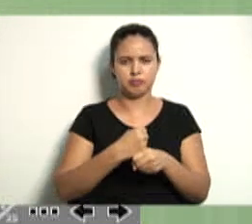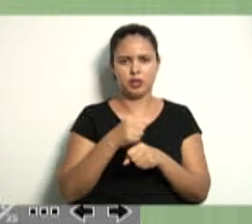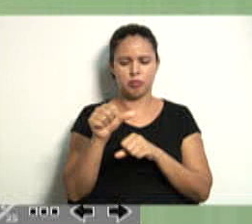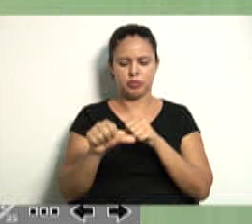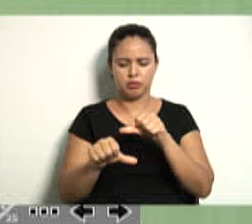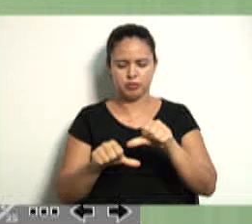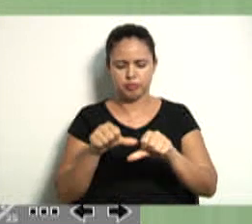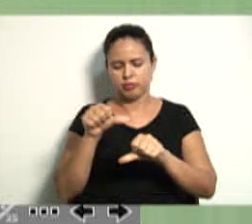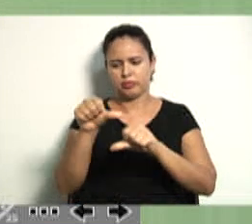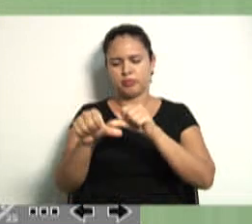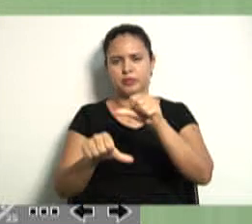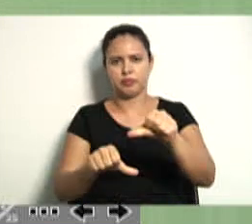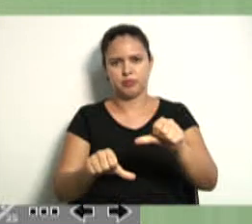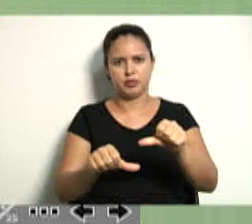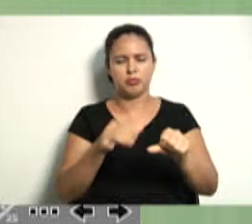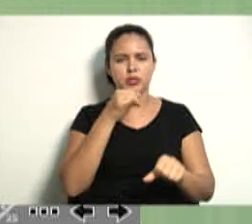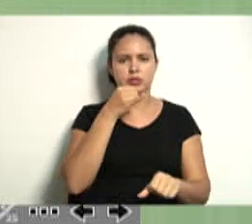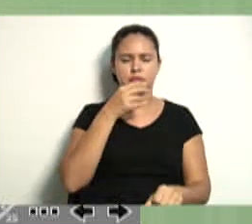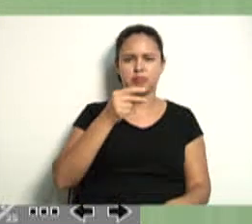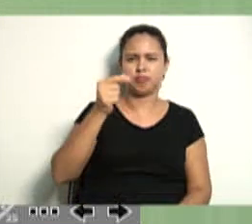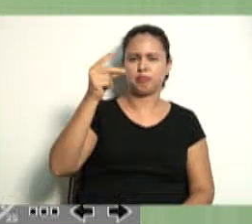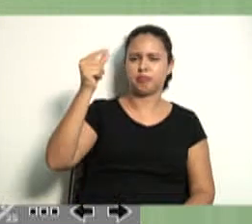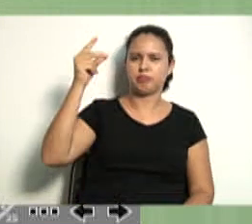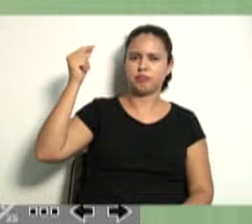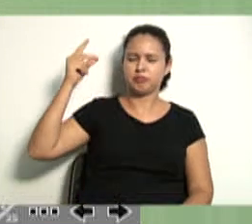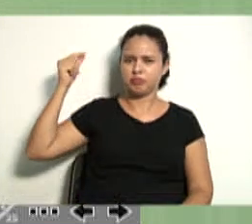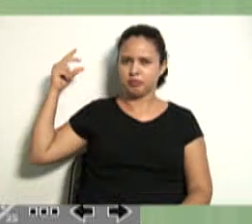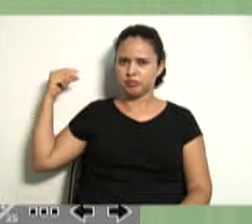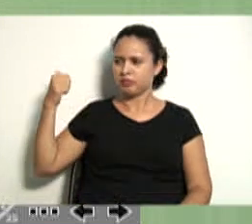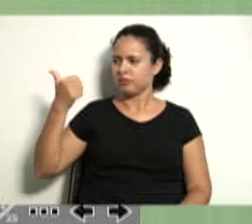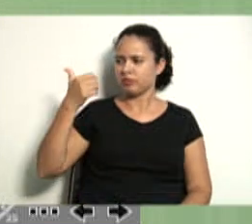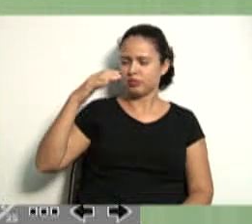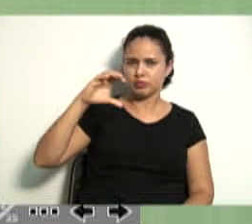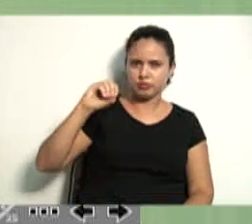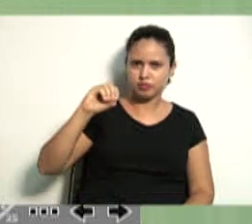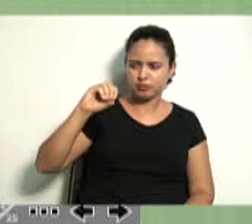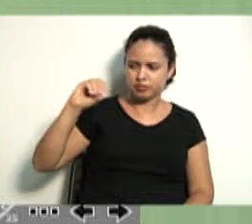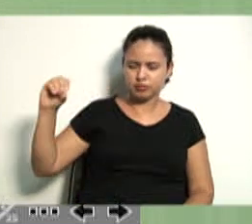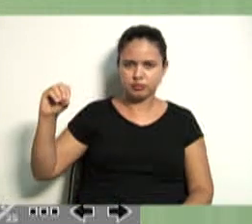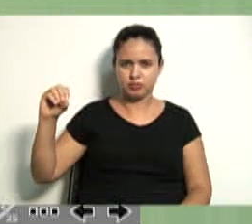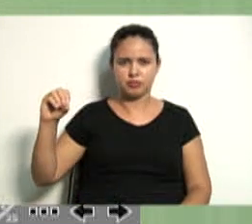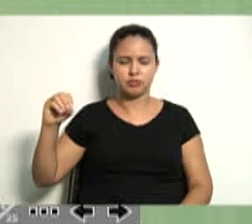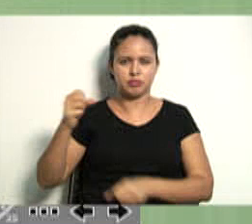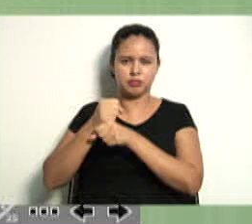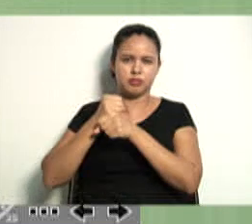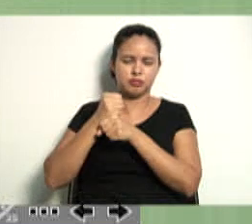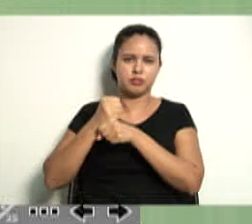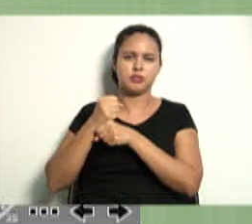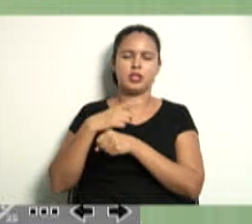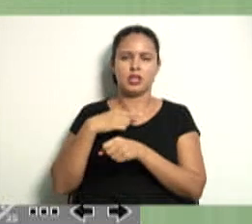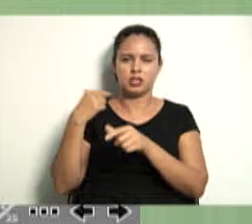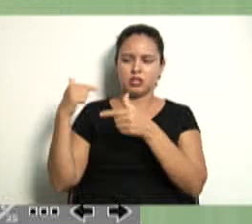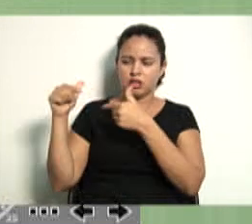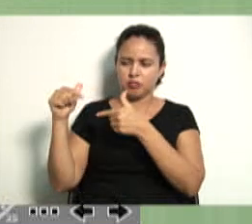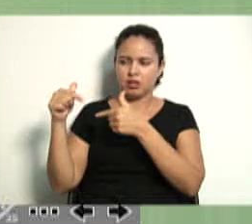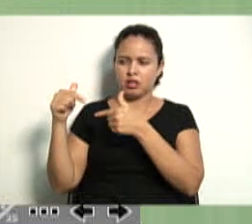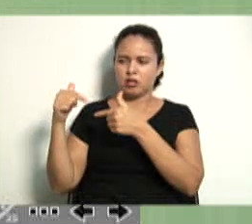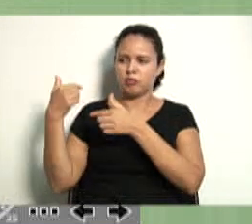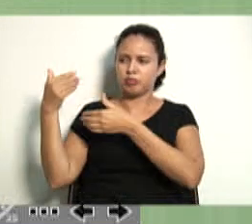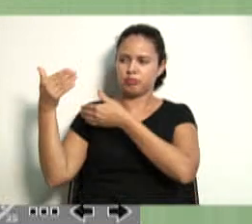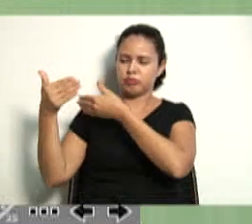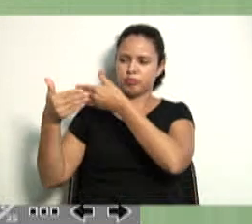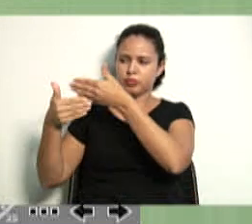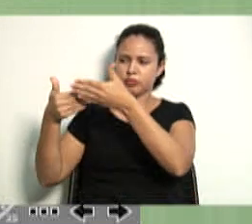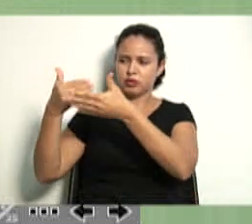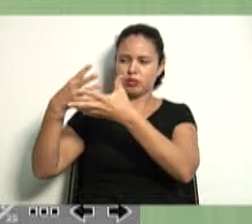há 50 anos atrás, há 100 anos atrás, existiam atividades que desapareceram